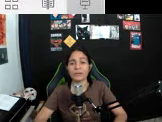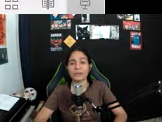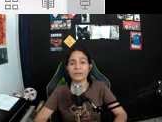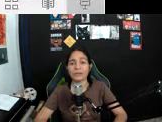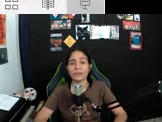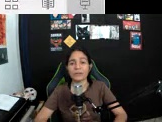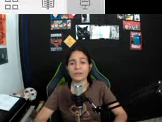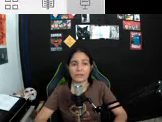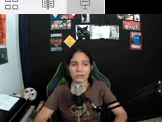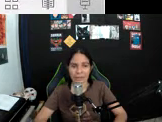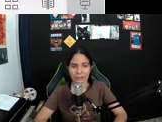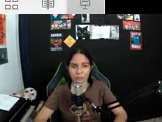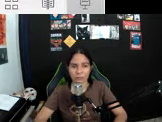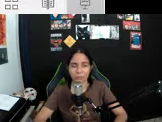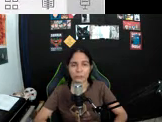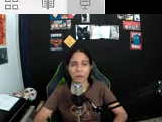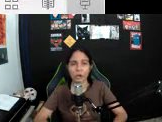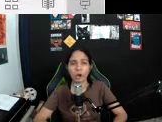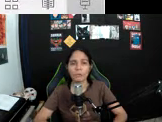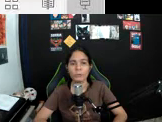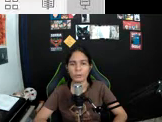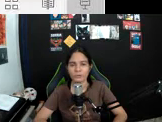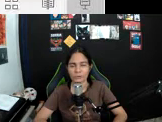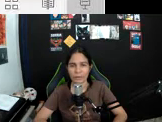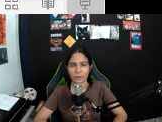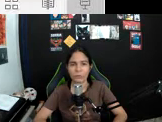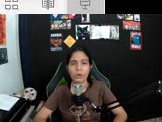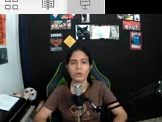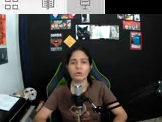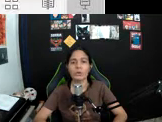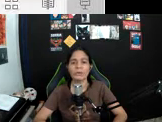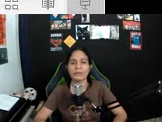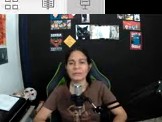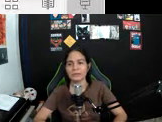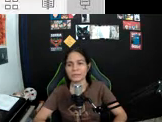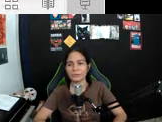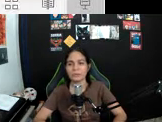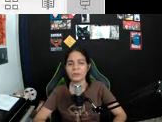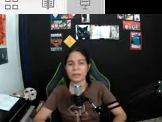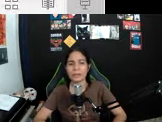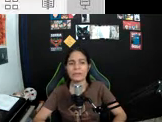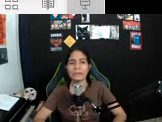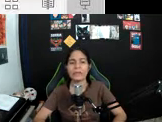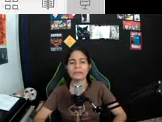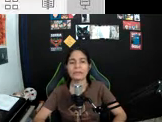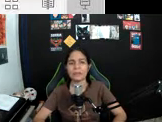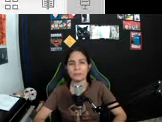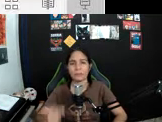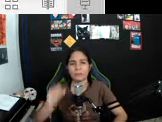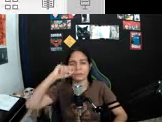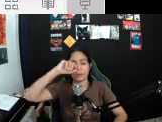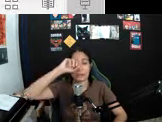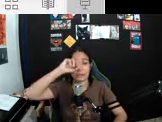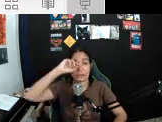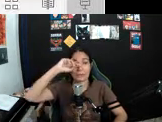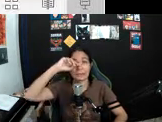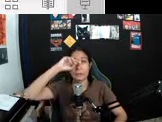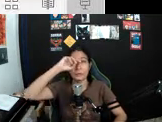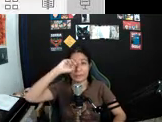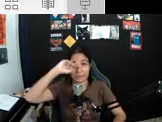conter obrigatoriamente os seguintes dados: nome do profissional, número da inscrição no Corém e categoria